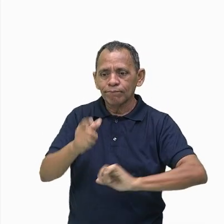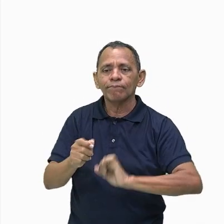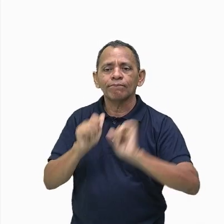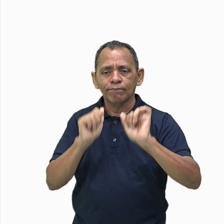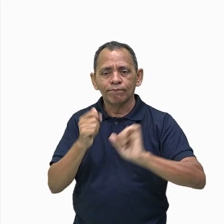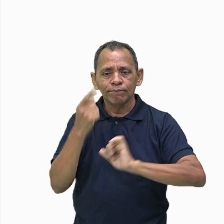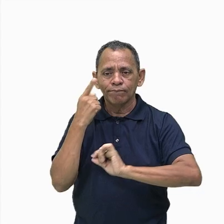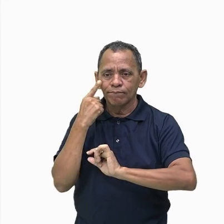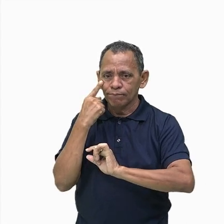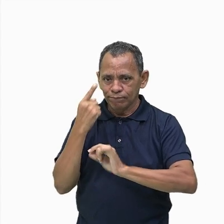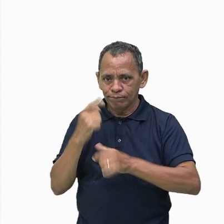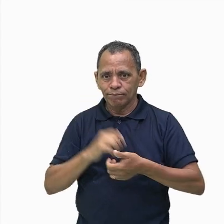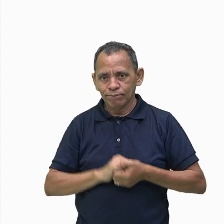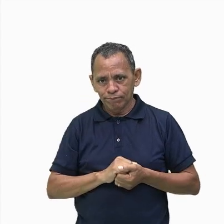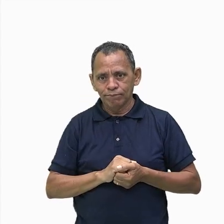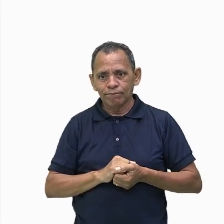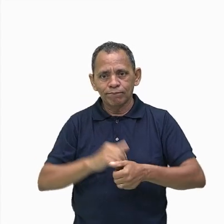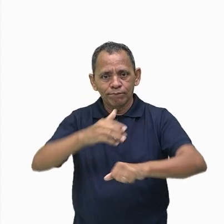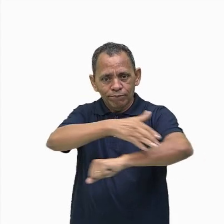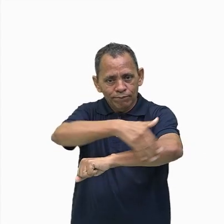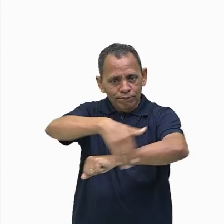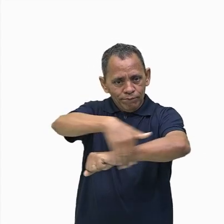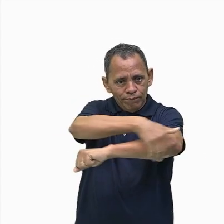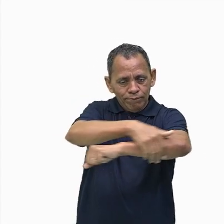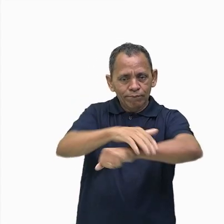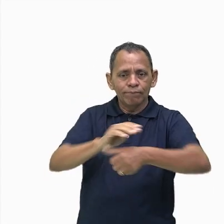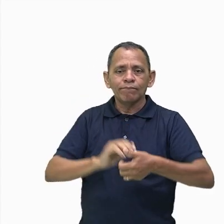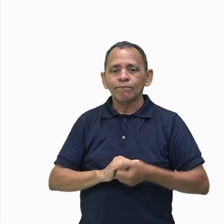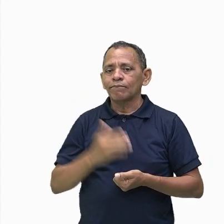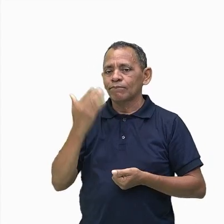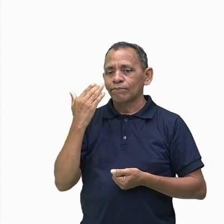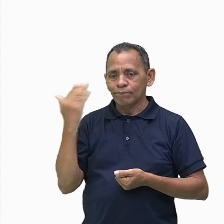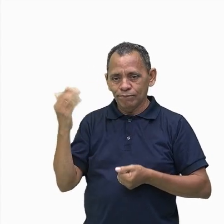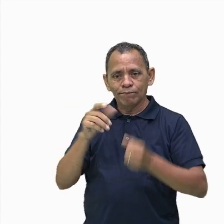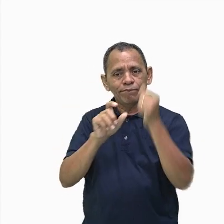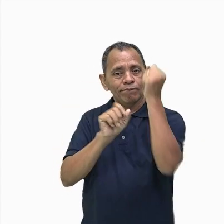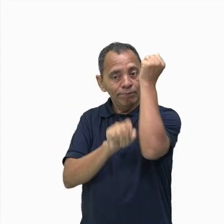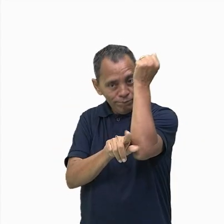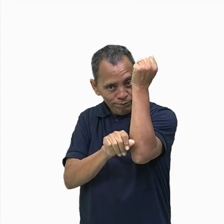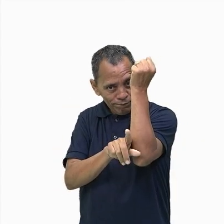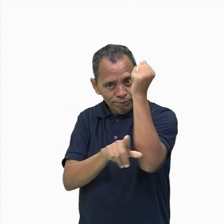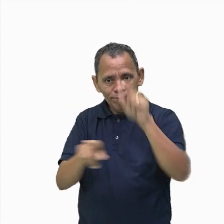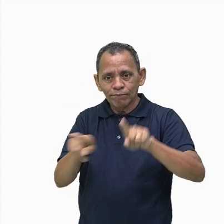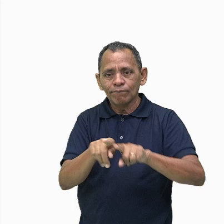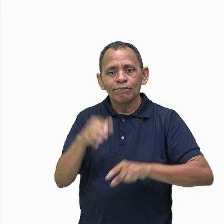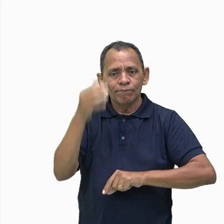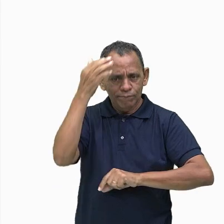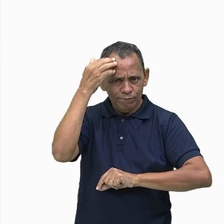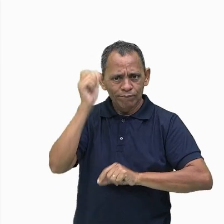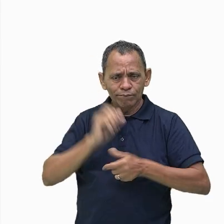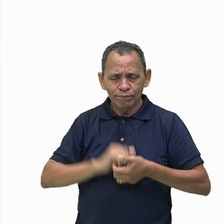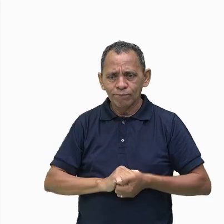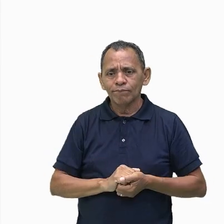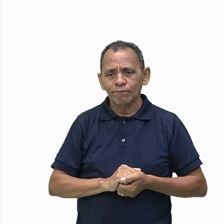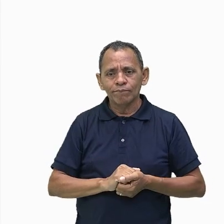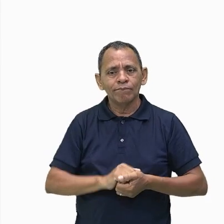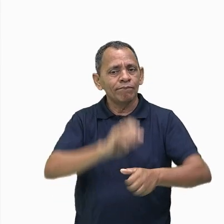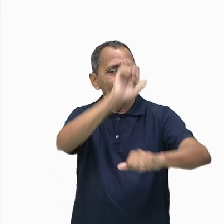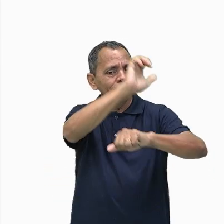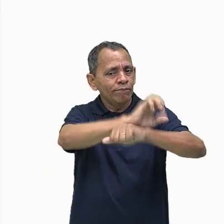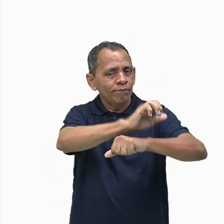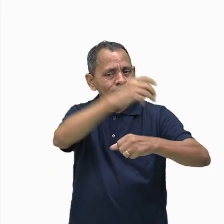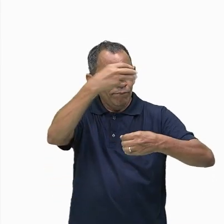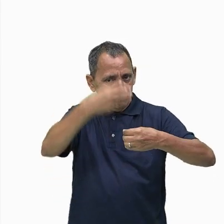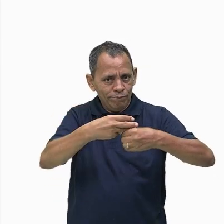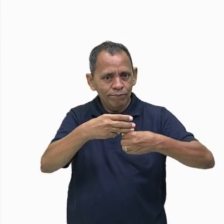na imagem o ramal da Cachoeira do Castanho em Iranduba, mas a gente sabe que no nosso estado, no município